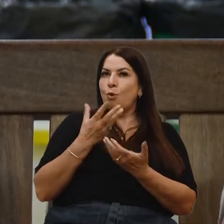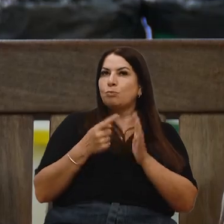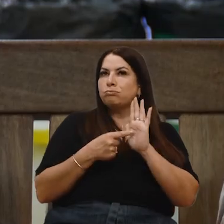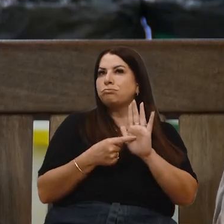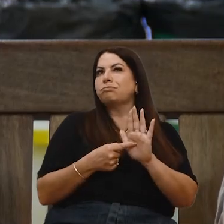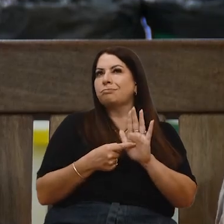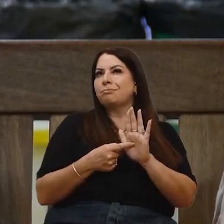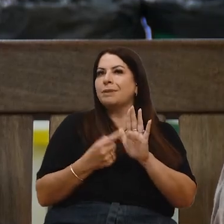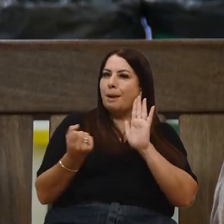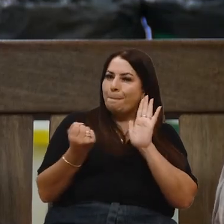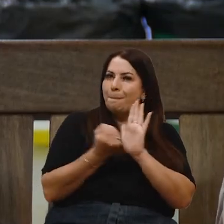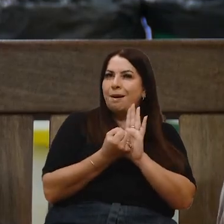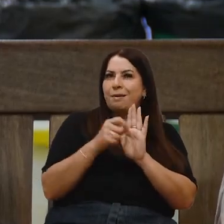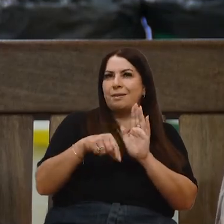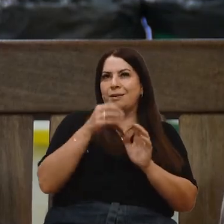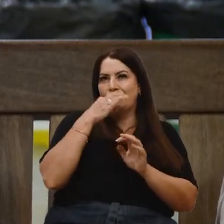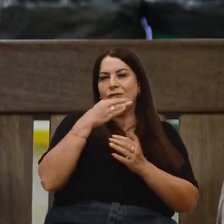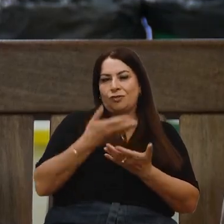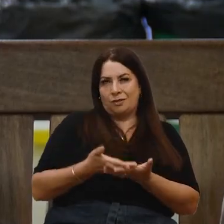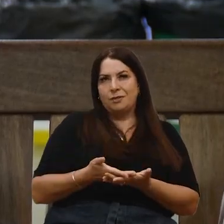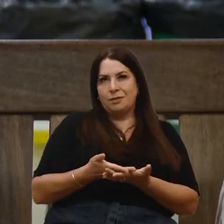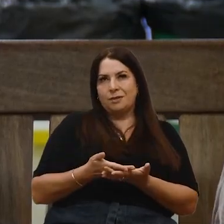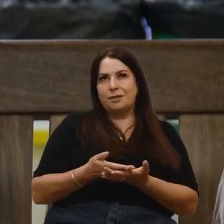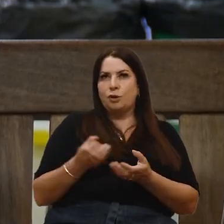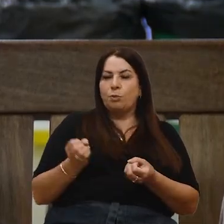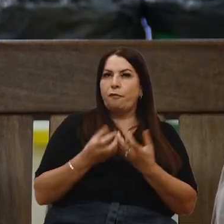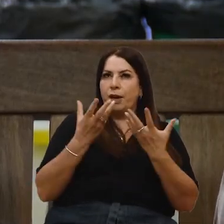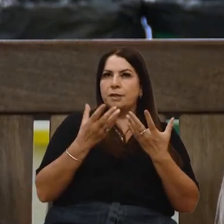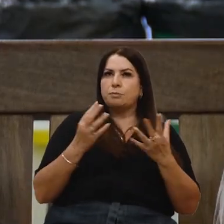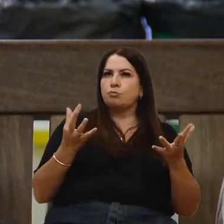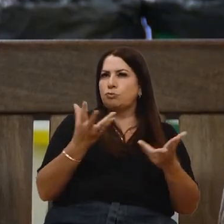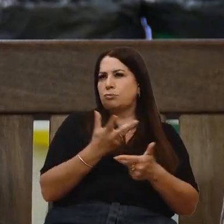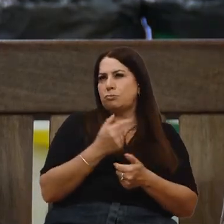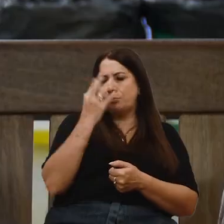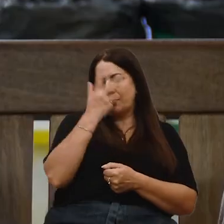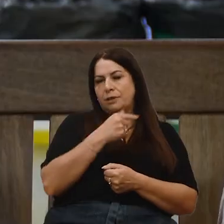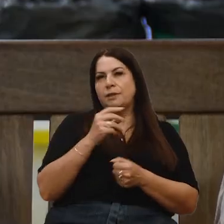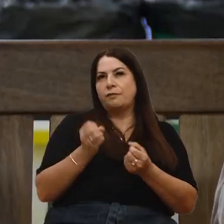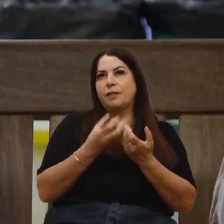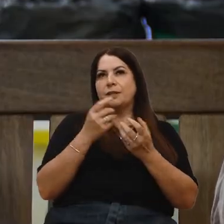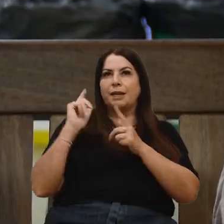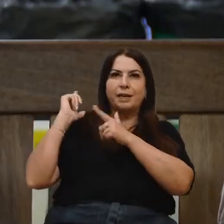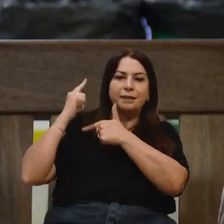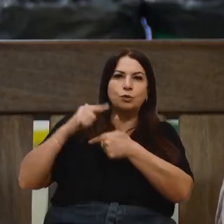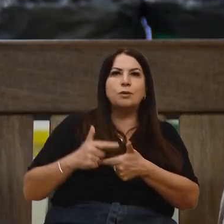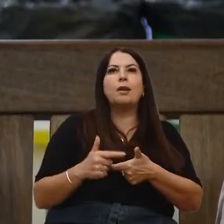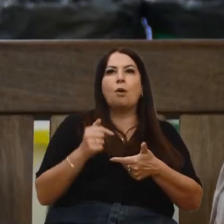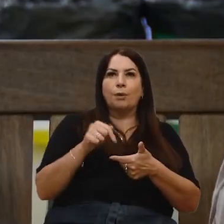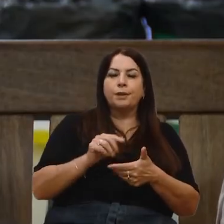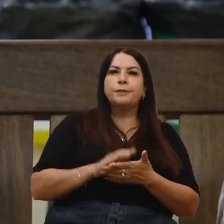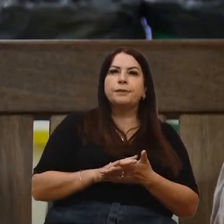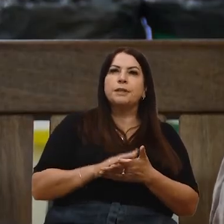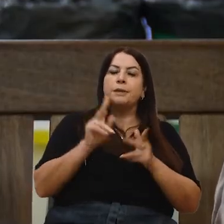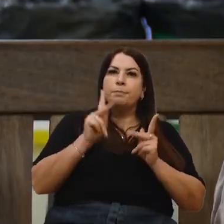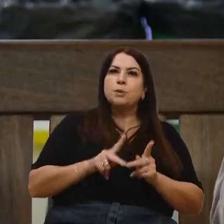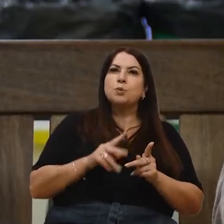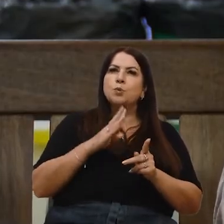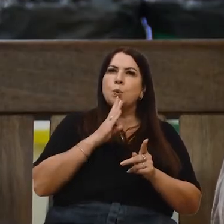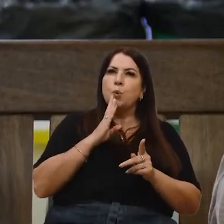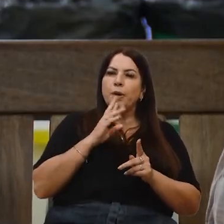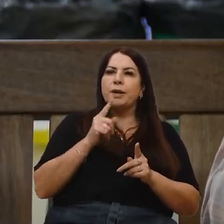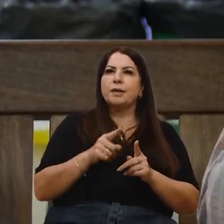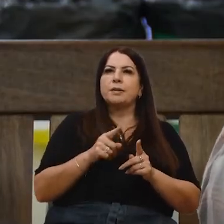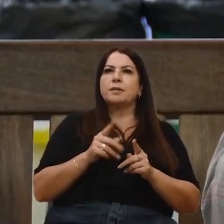Uma boa exposição da marca Caxias do Sul, com uma belíssima festa que já é tradicional, né? As pessoas